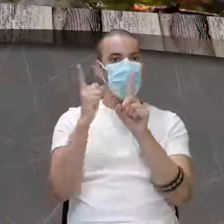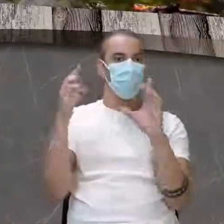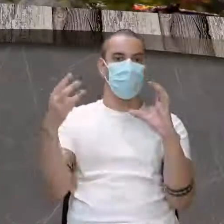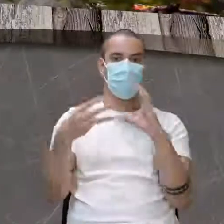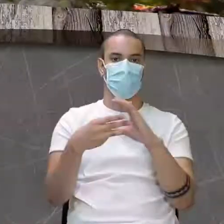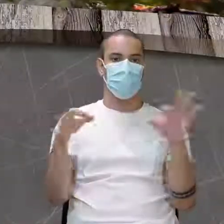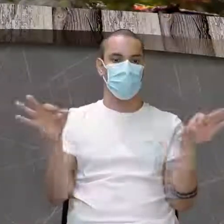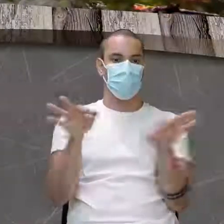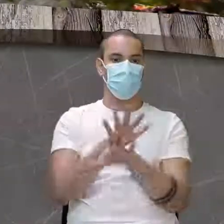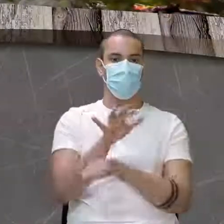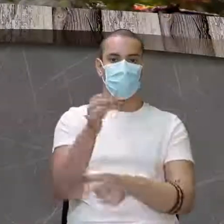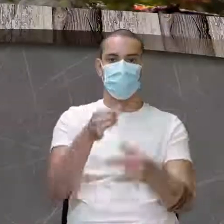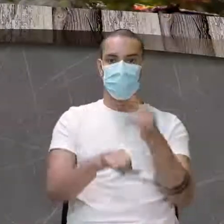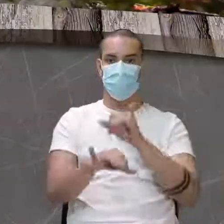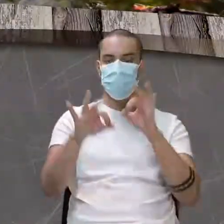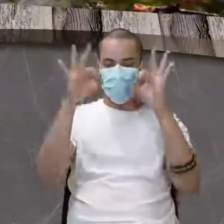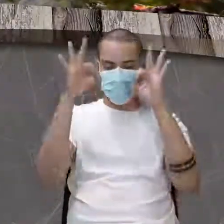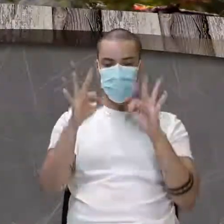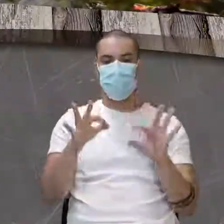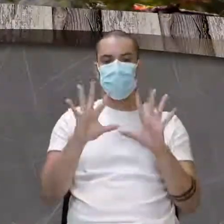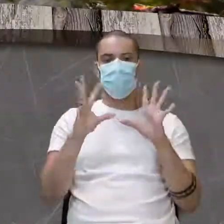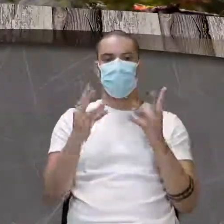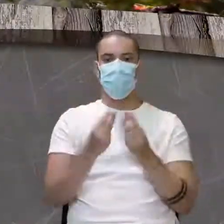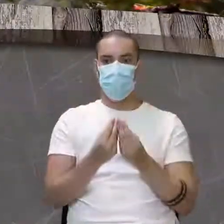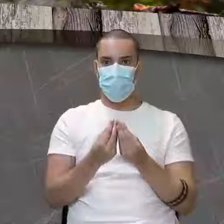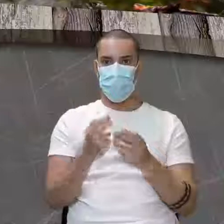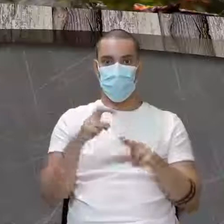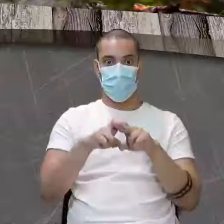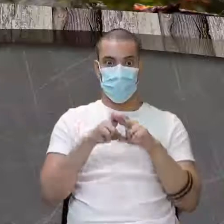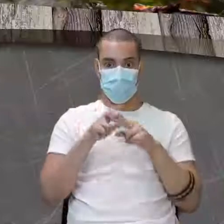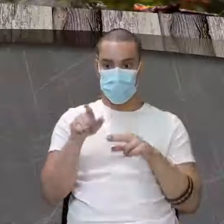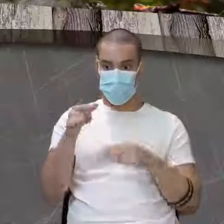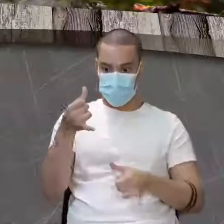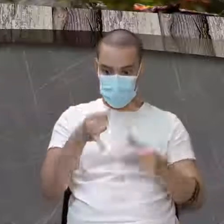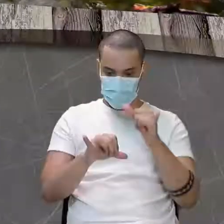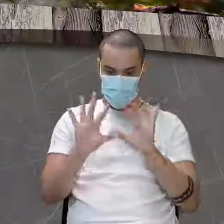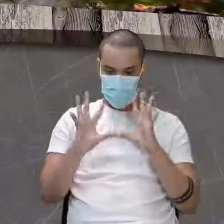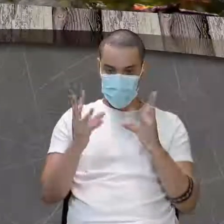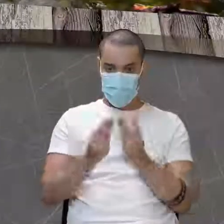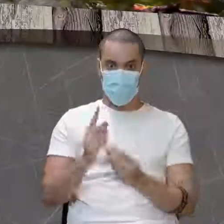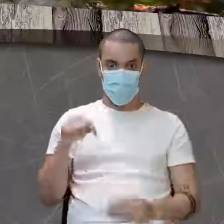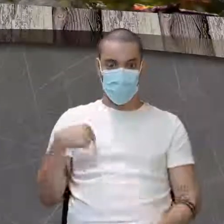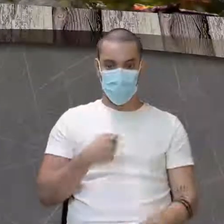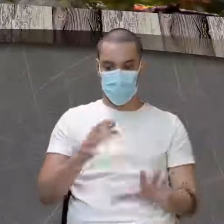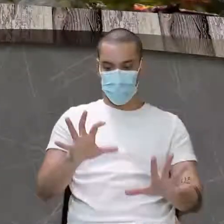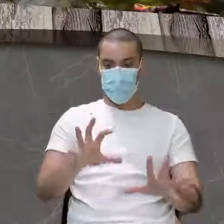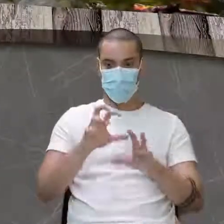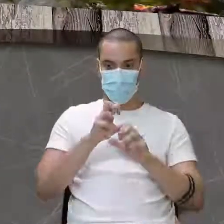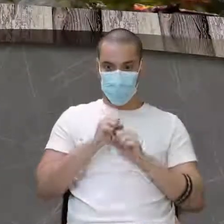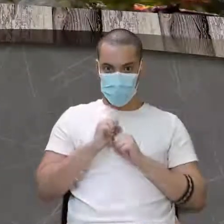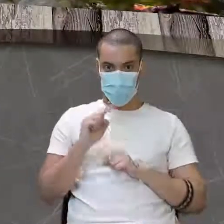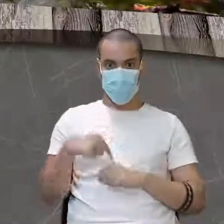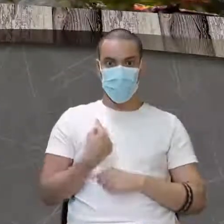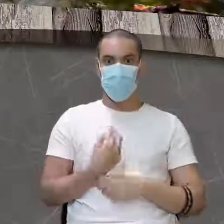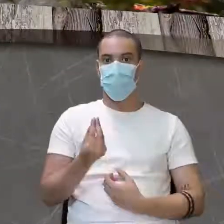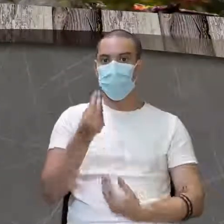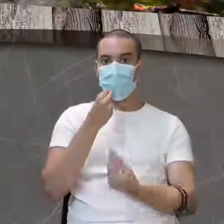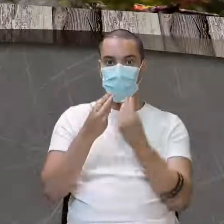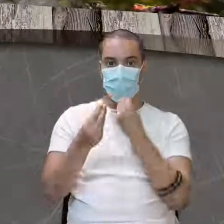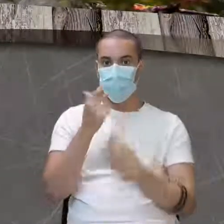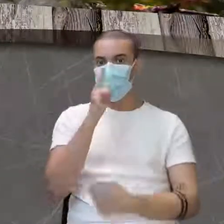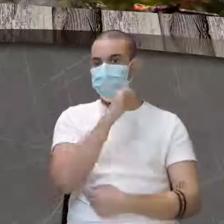hidrogênio junto, aí você tem certeza que é uma molécula química. Então, essa molécula química que nós absorvemos, que nós obtemos, né, quando a gente se